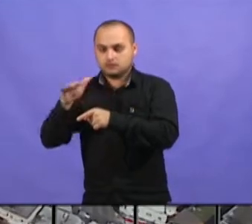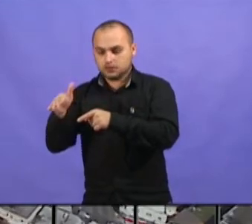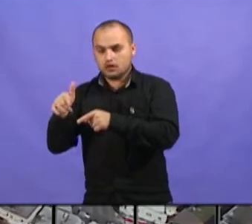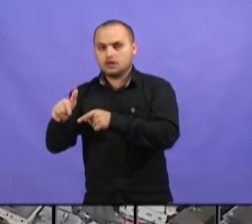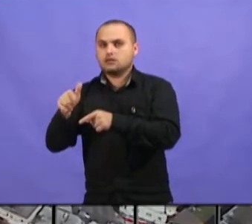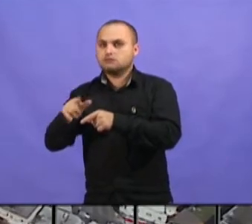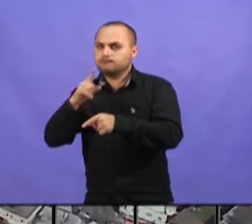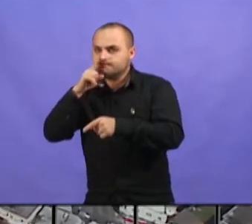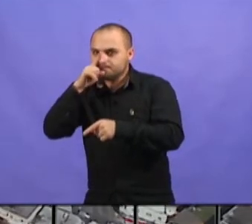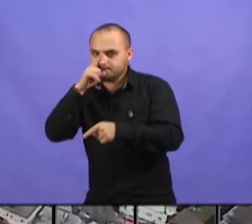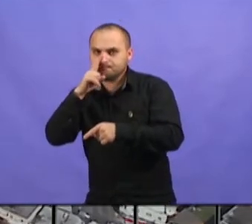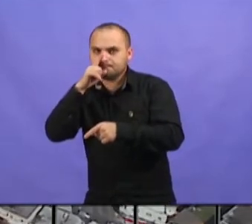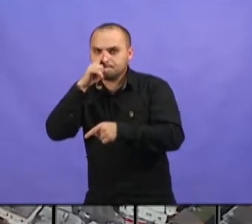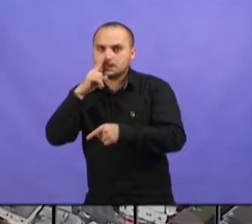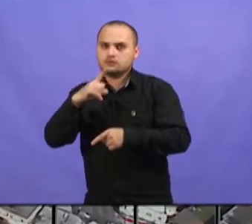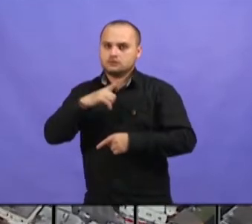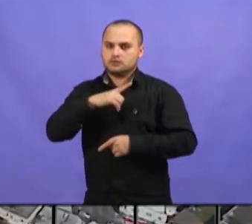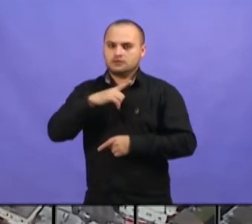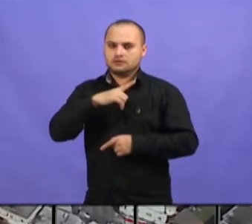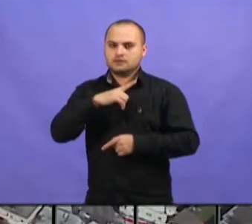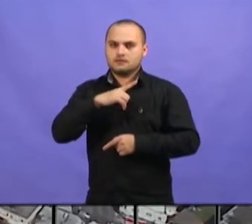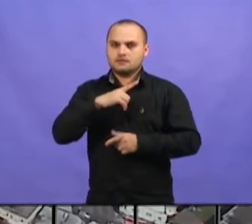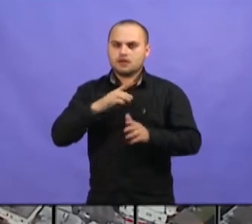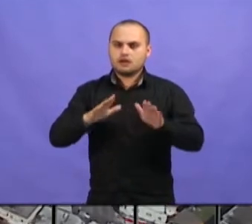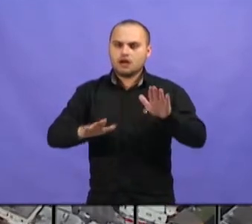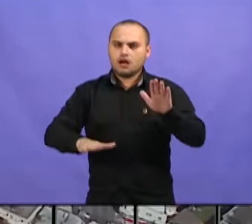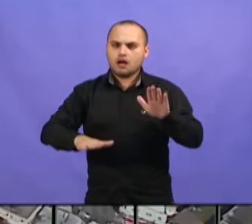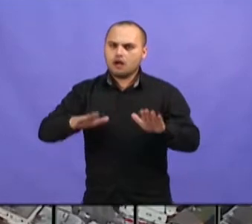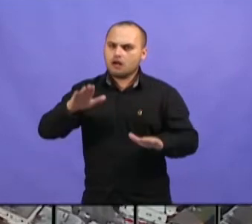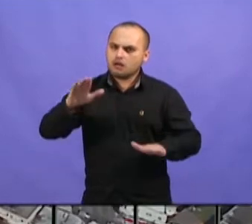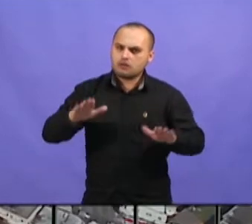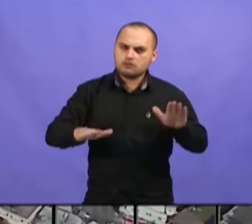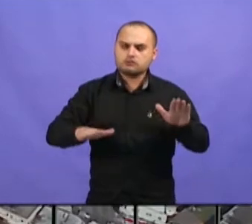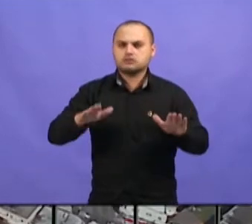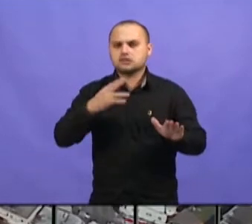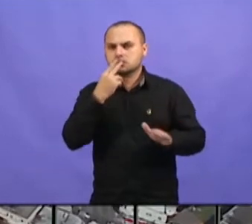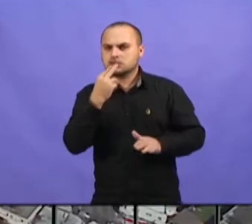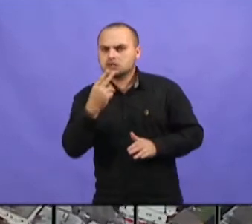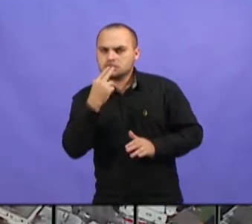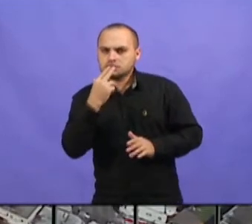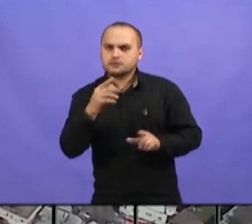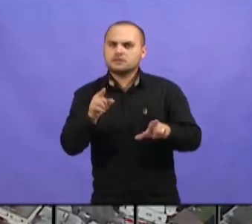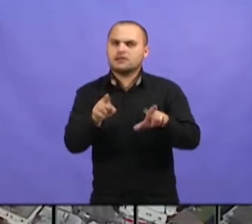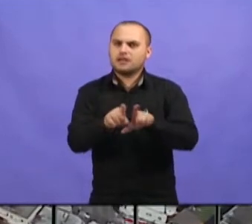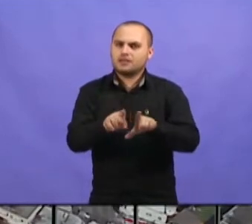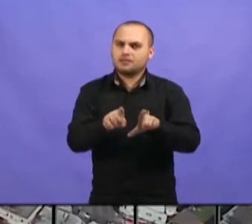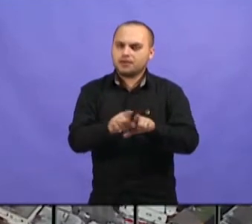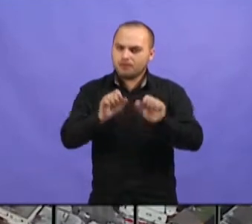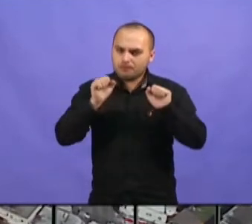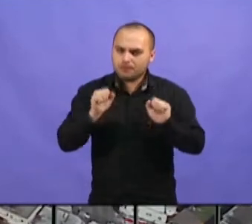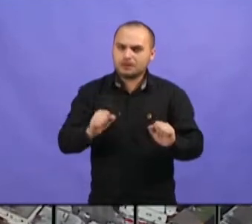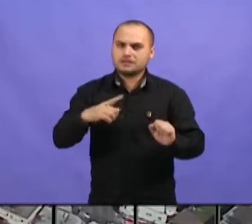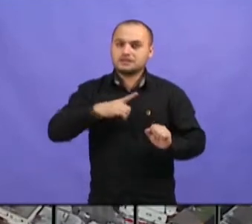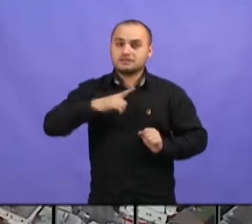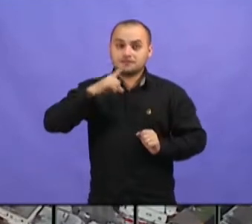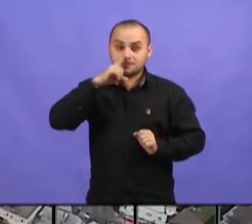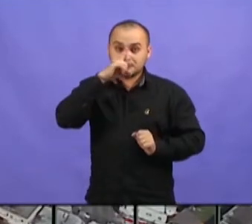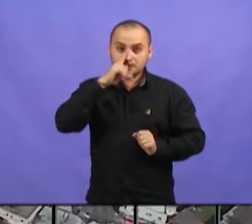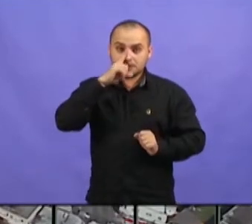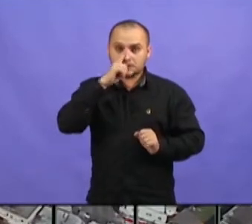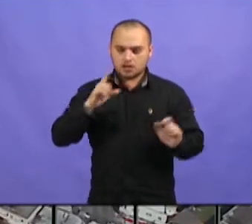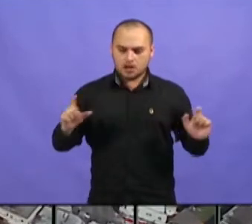é um risco, né? Alguns hábitos, né, que aumentam os riscos de cânceres,